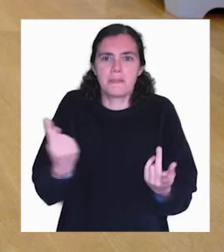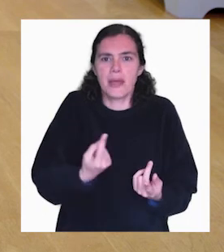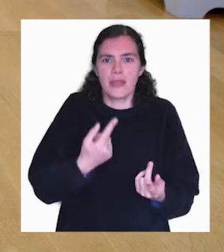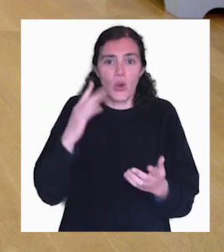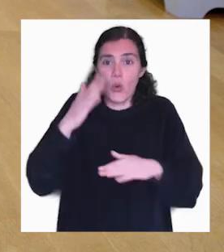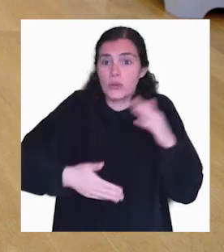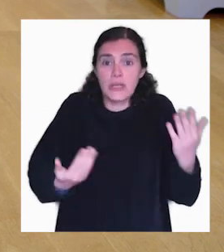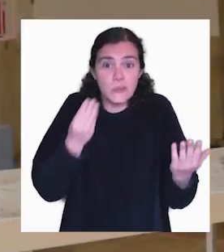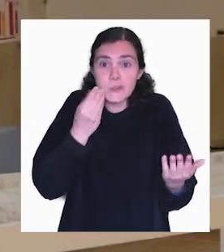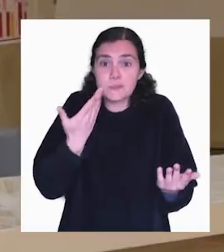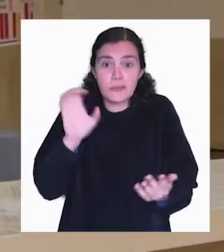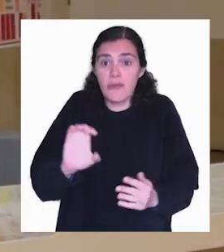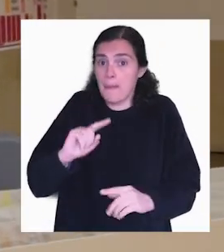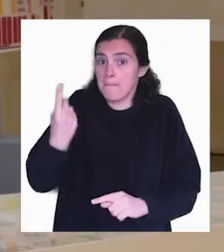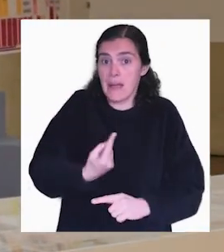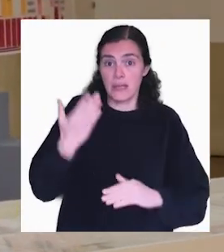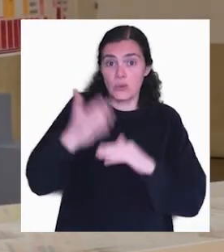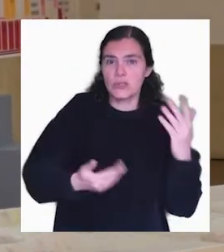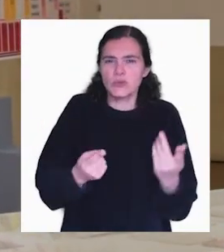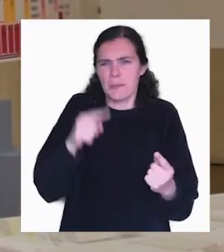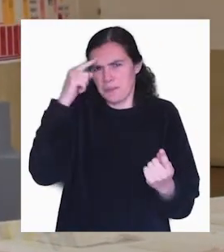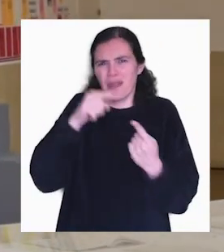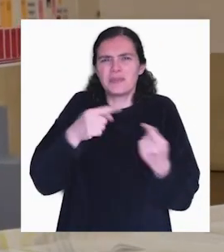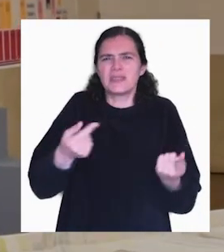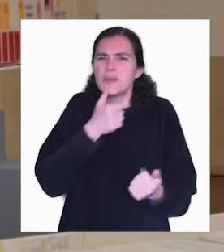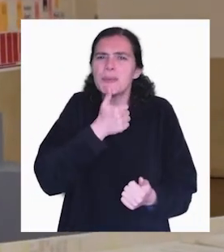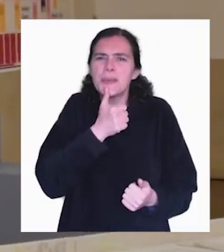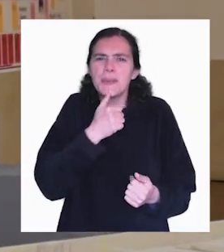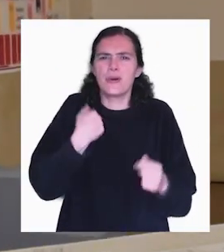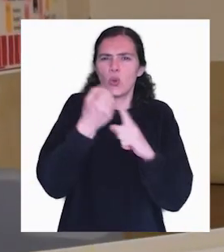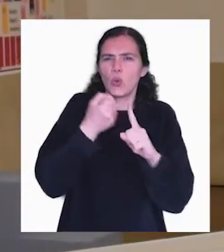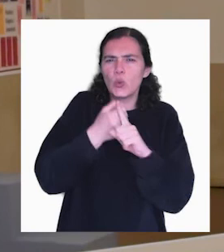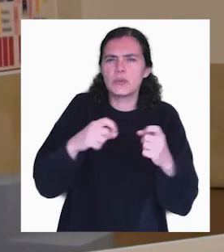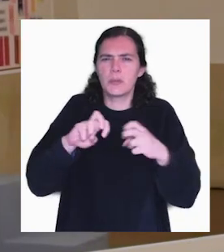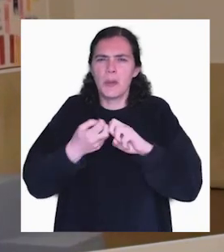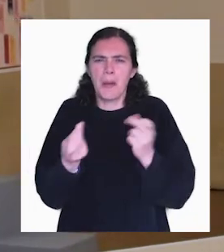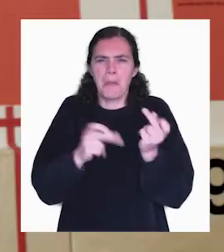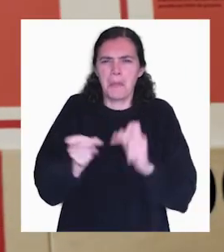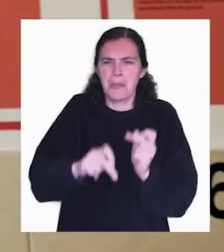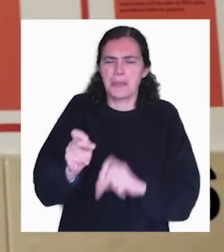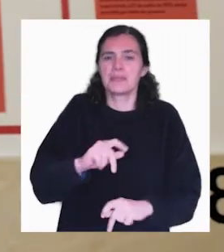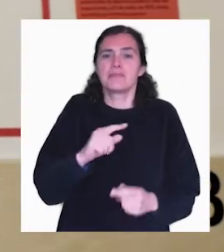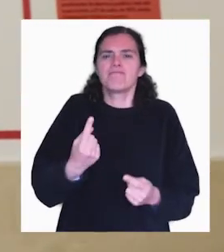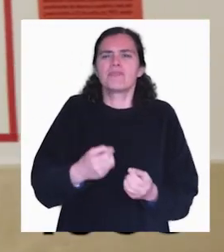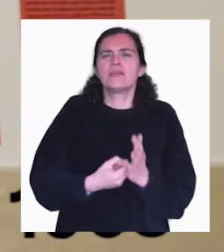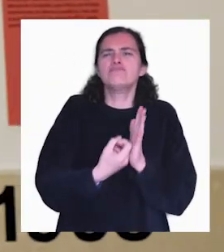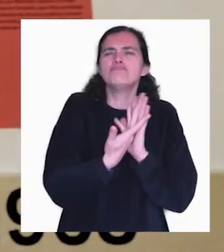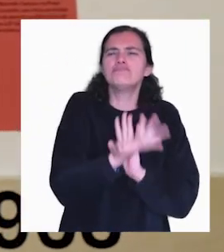de acontecer assim, mas não como fruto de decisões, lutas, conflitos e que muitas